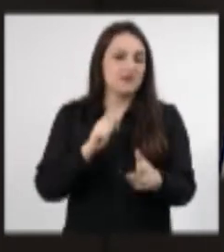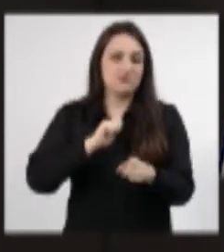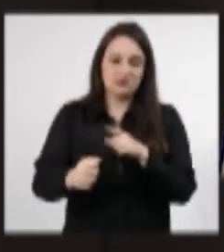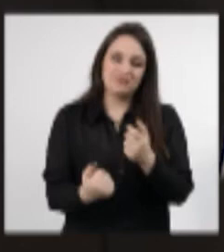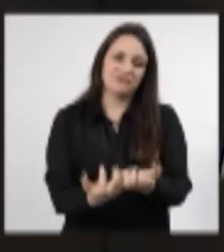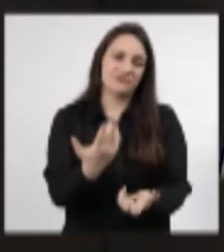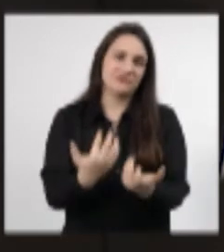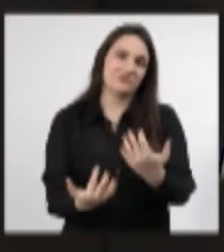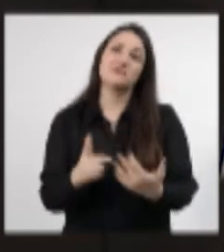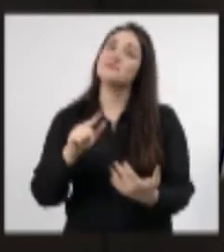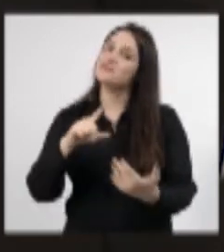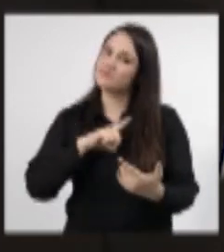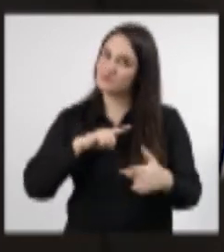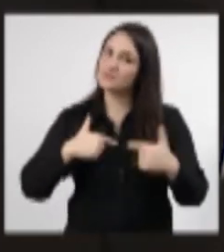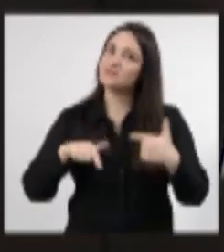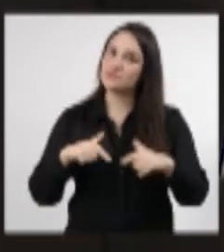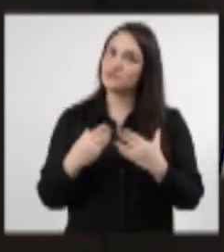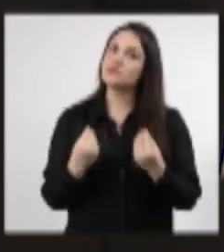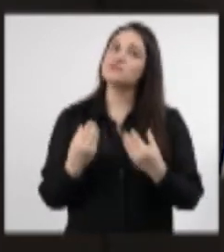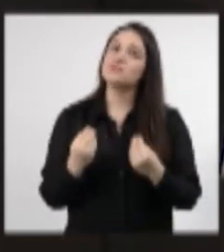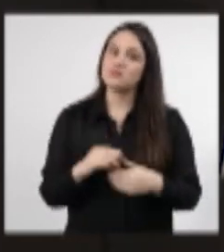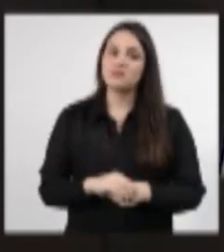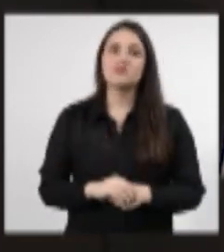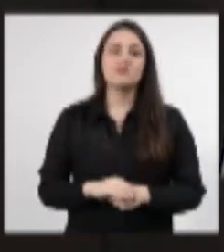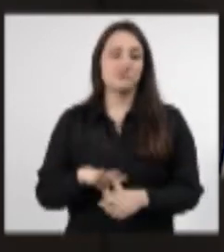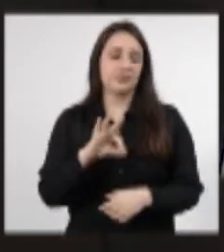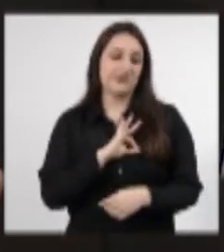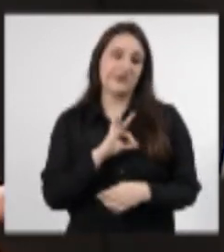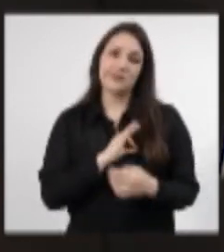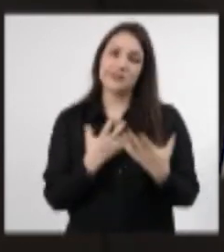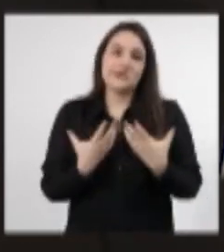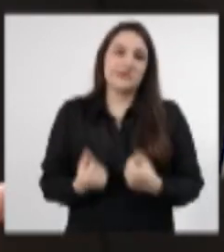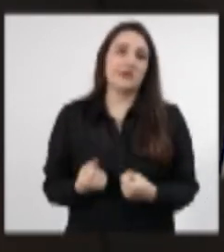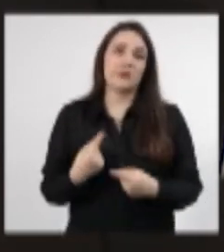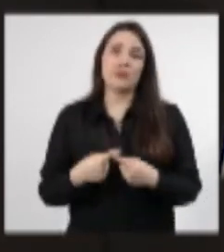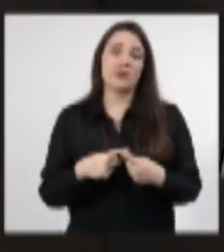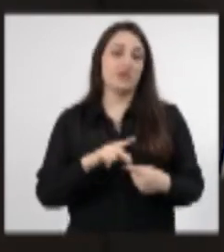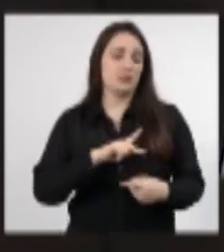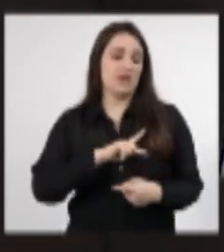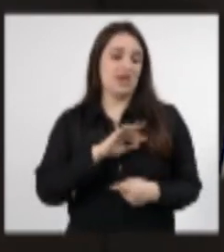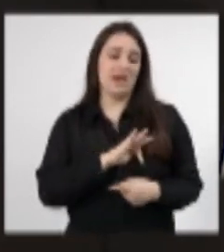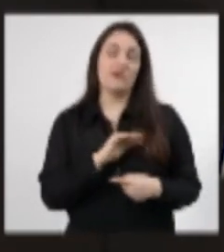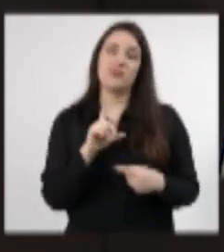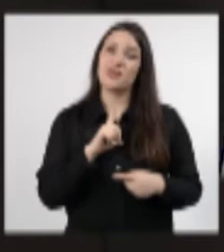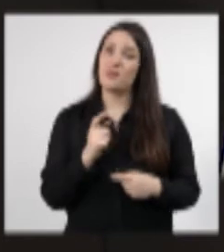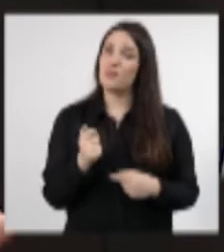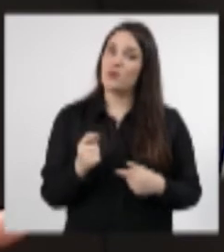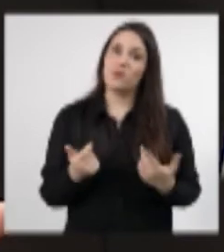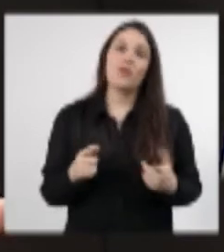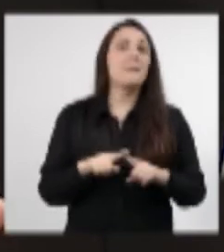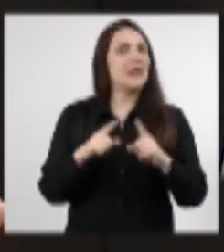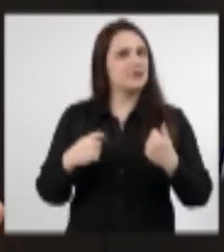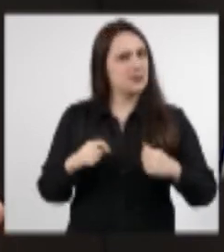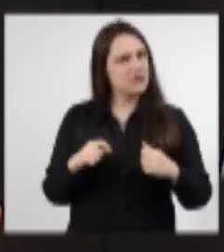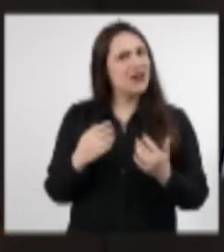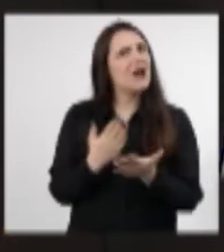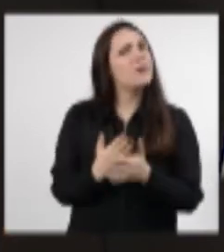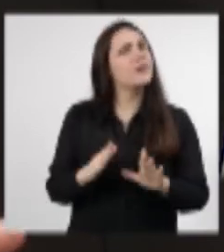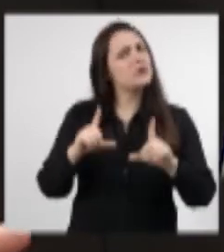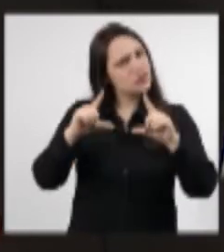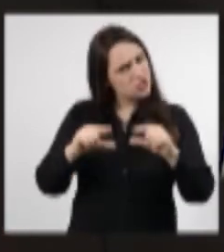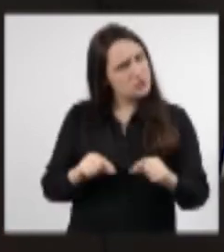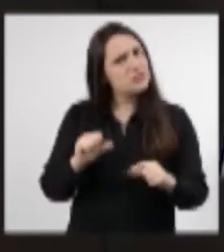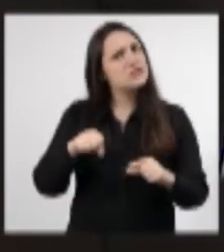dessa droga, ou seja, é muito trabalho que as polícias acabam absorvendo em relação ao tráfico de droga, mas é necessário